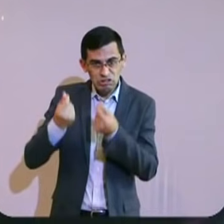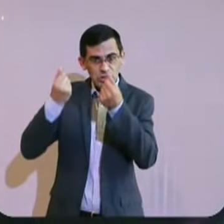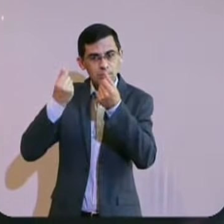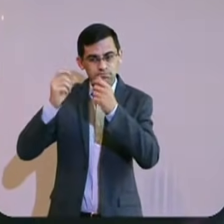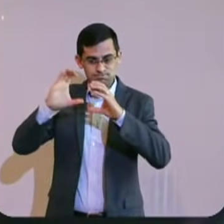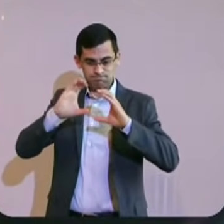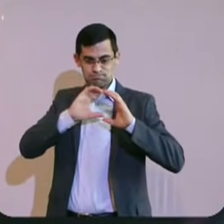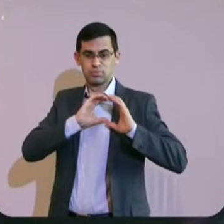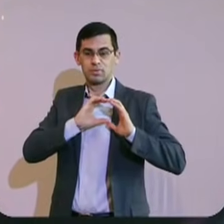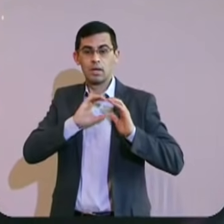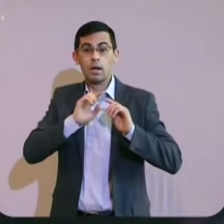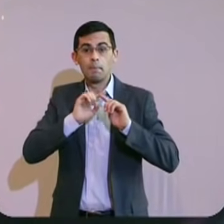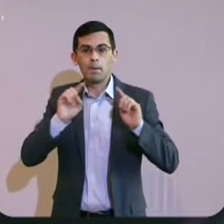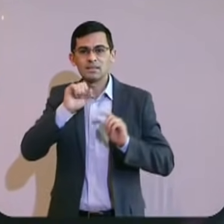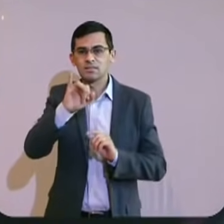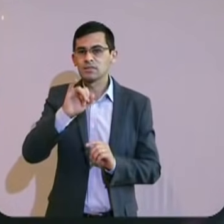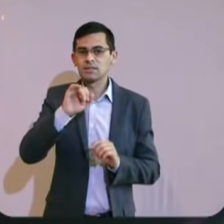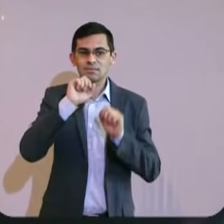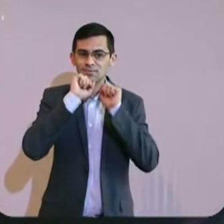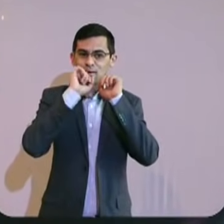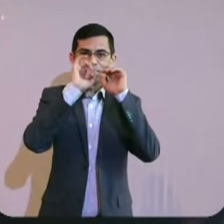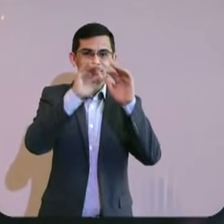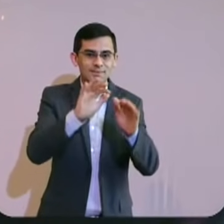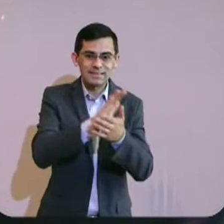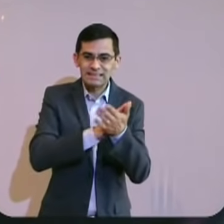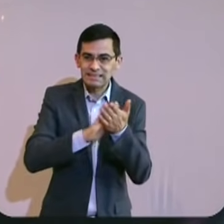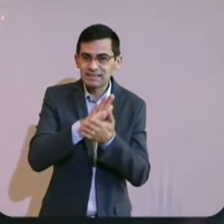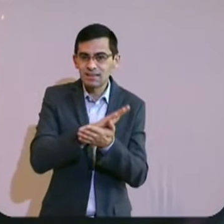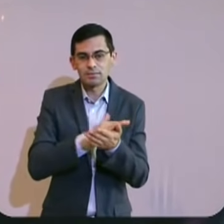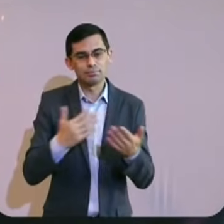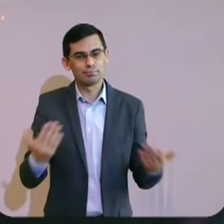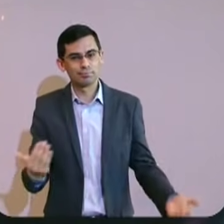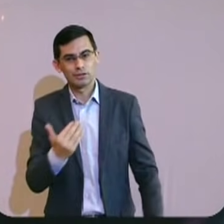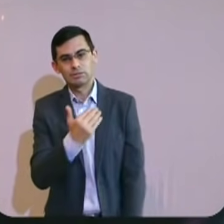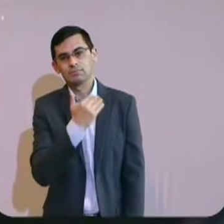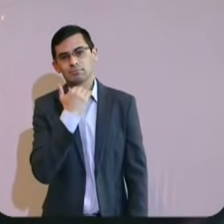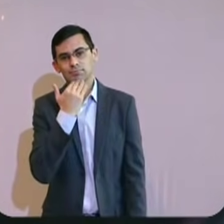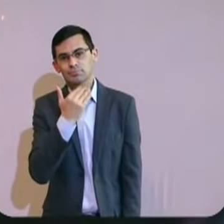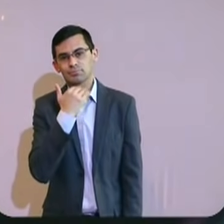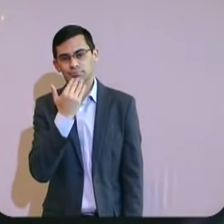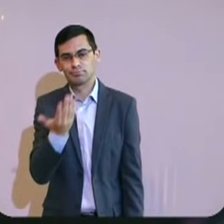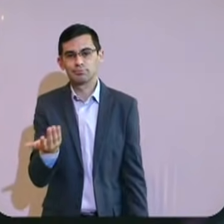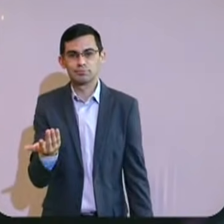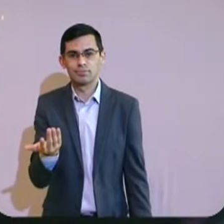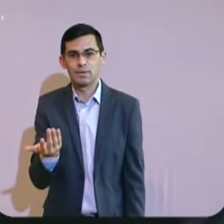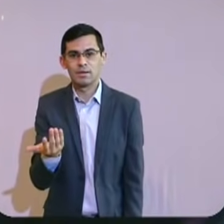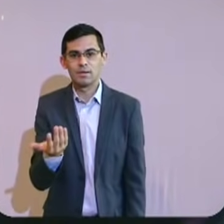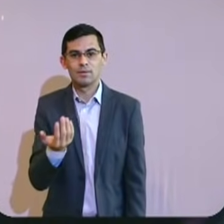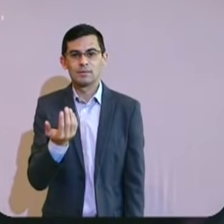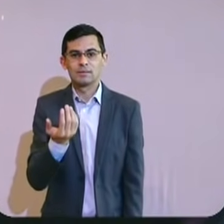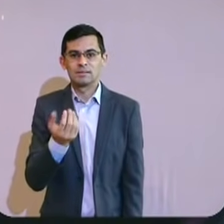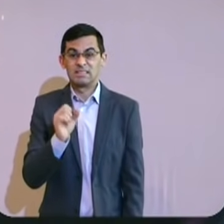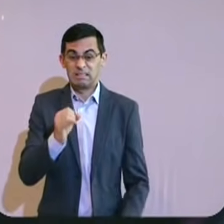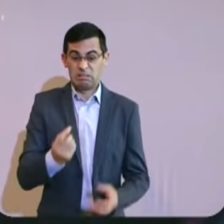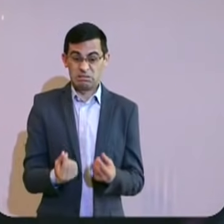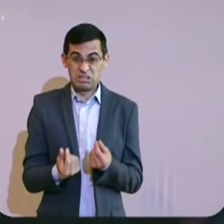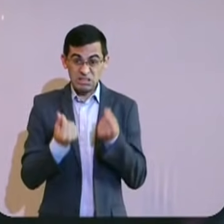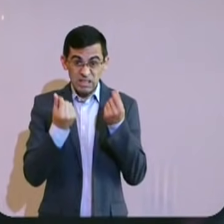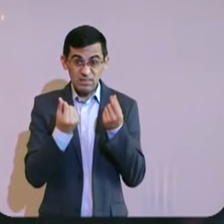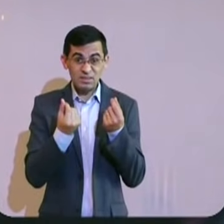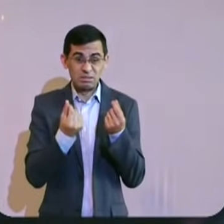prosperidade. Mas se você não é uma bênção, a prosperidade vai virar desgraça na tua